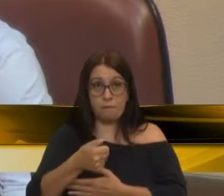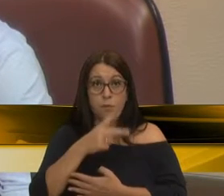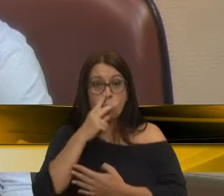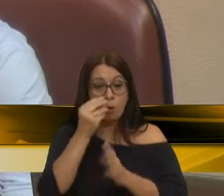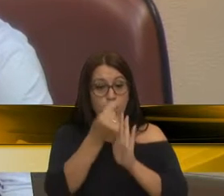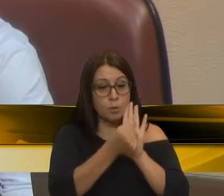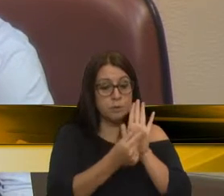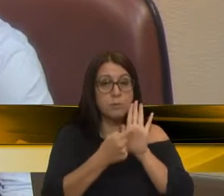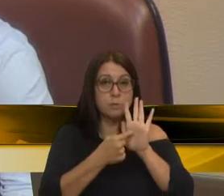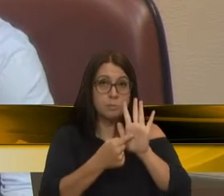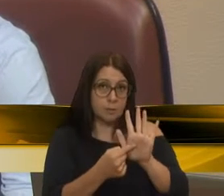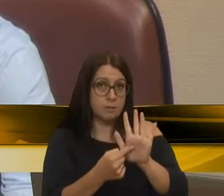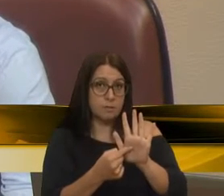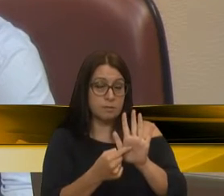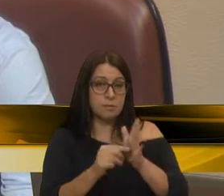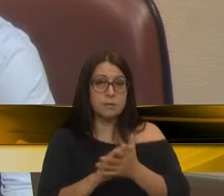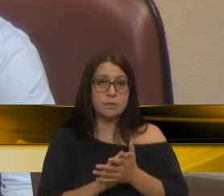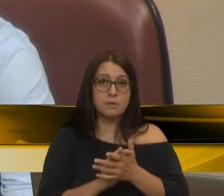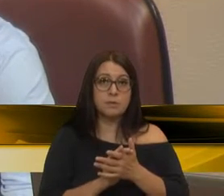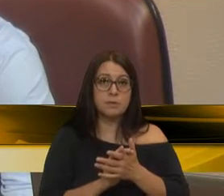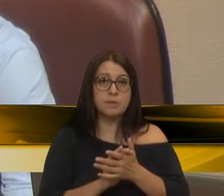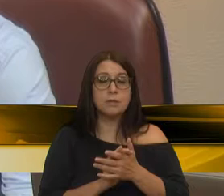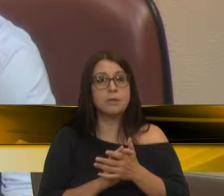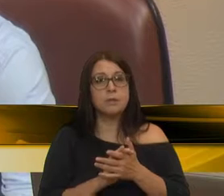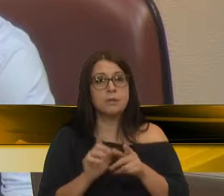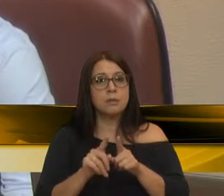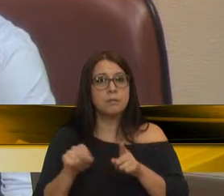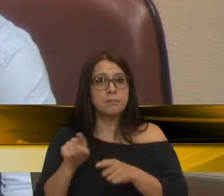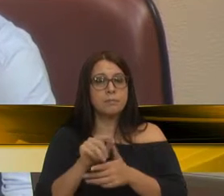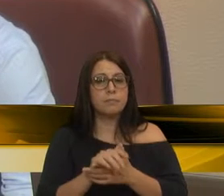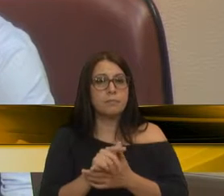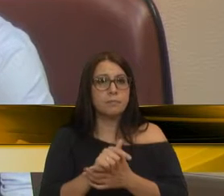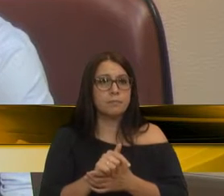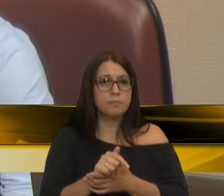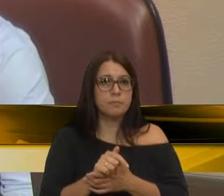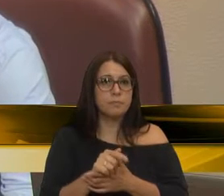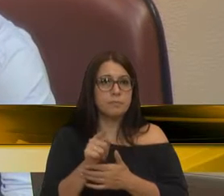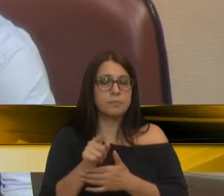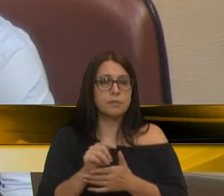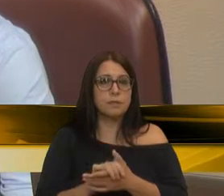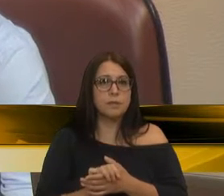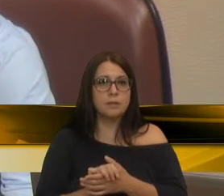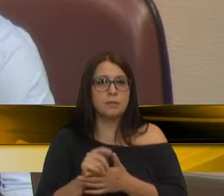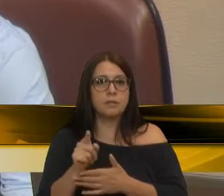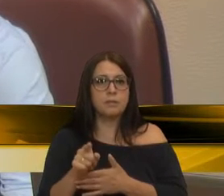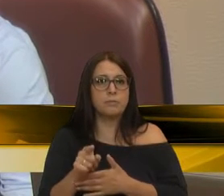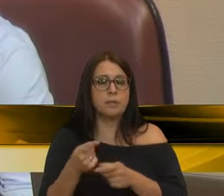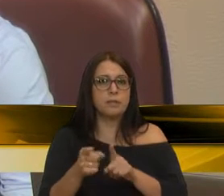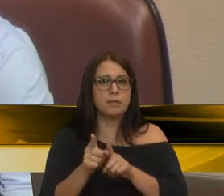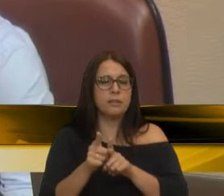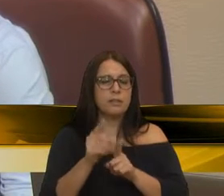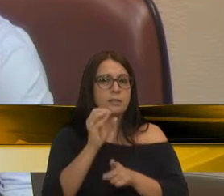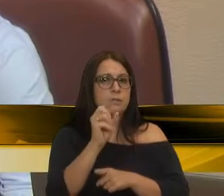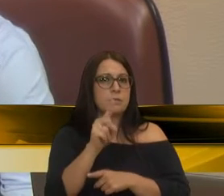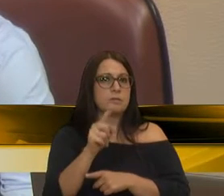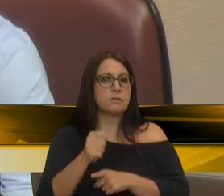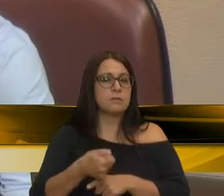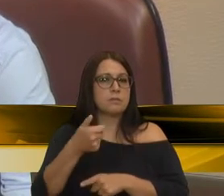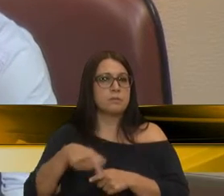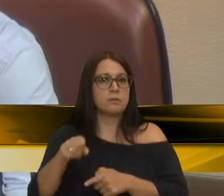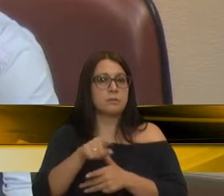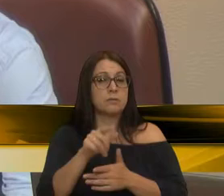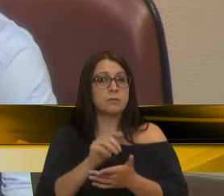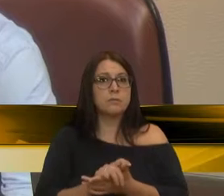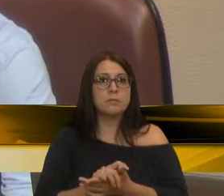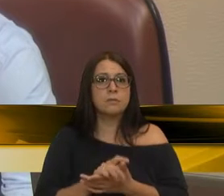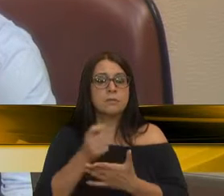apresentado ou subsidiariamente com fixação da tarifa em r$4 00 centavos ea condenação